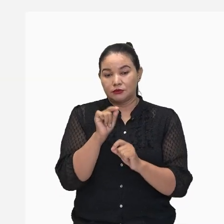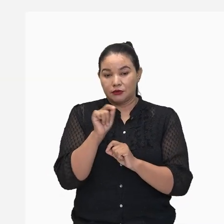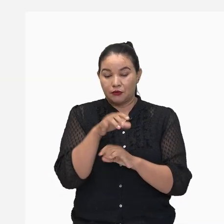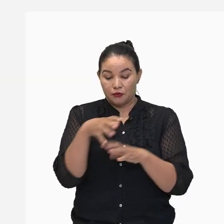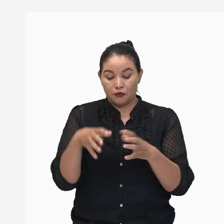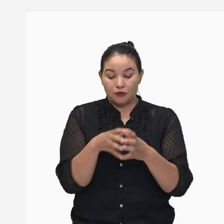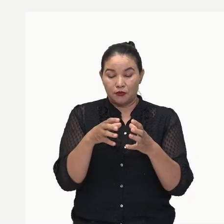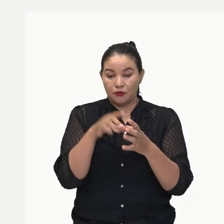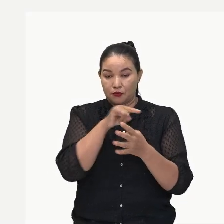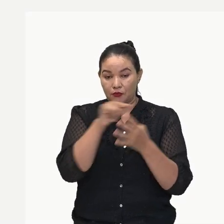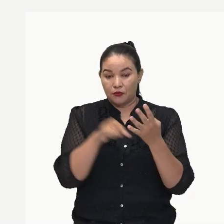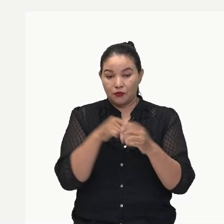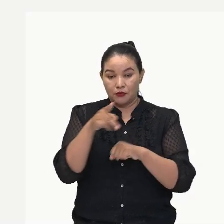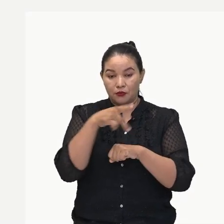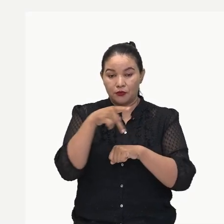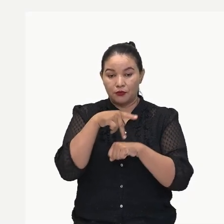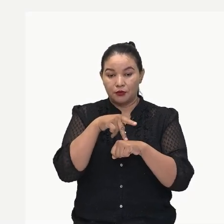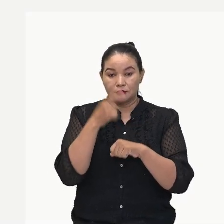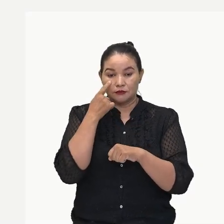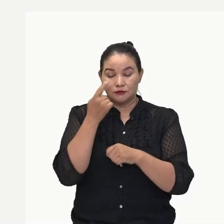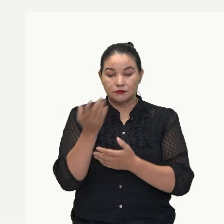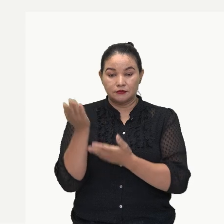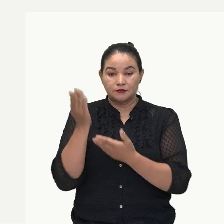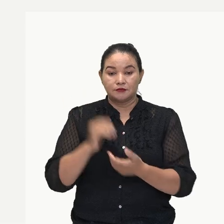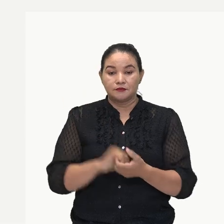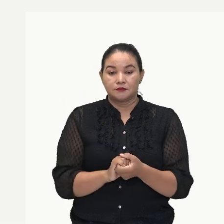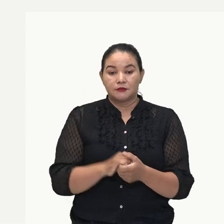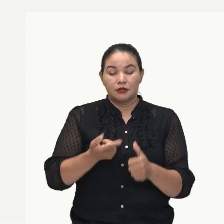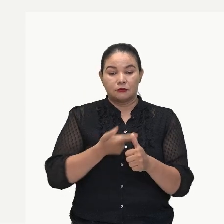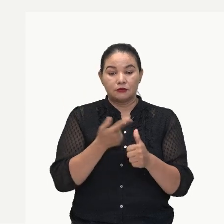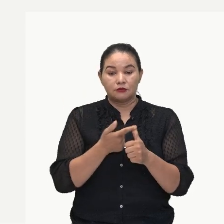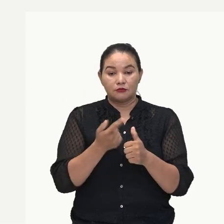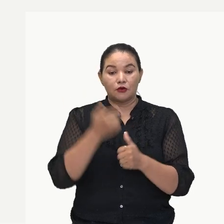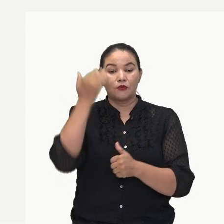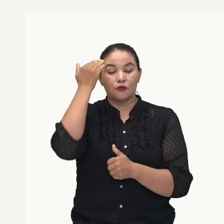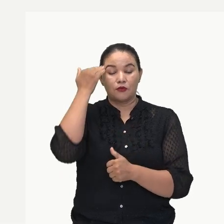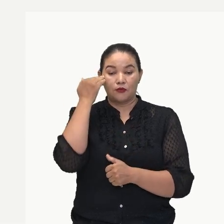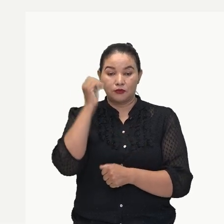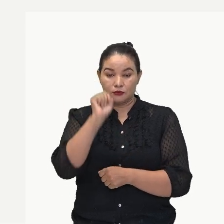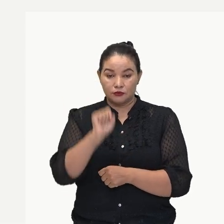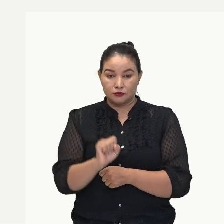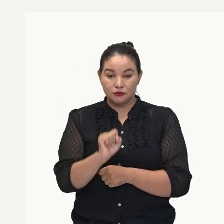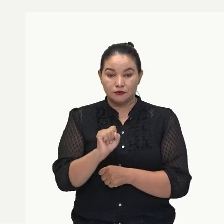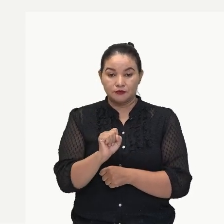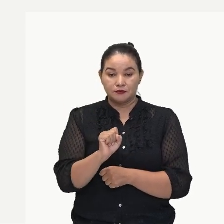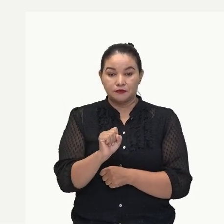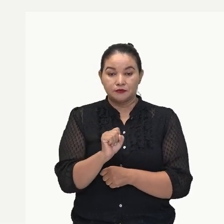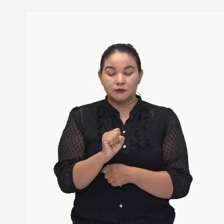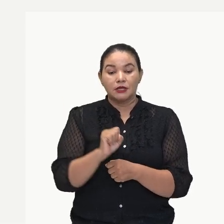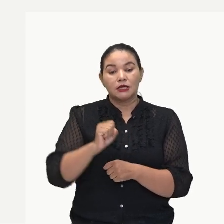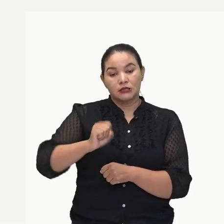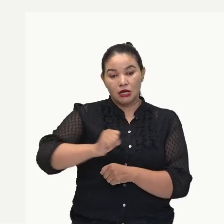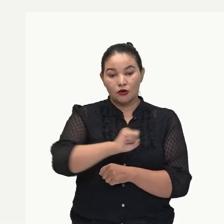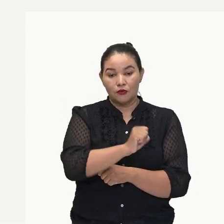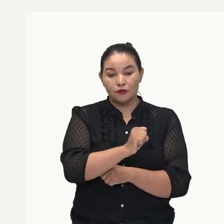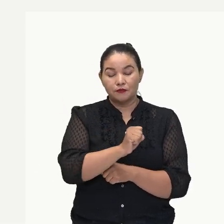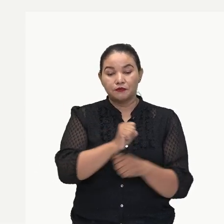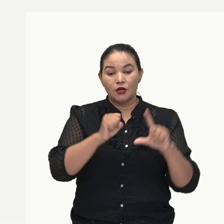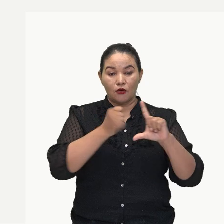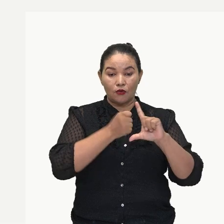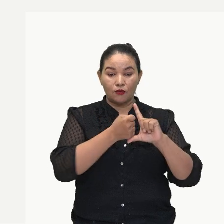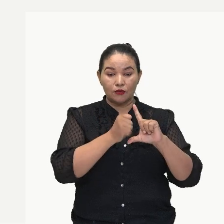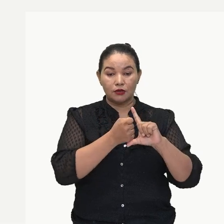esses 4 países, né? Teremos aí Coreia do Sul, Taiwan, Hong Kong